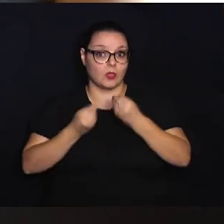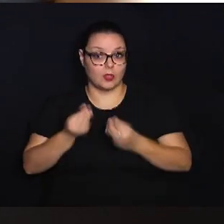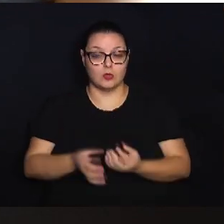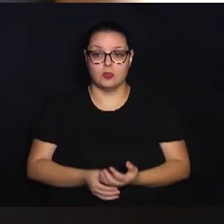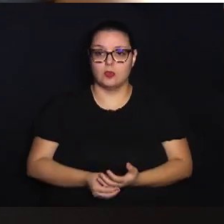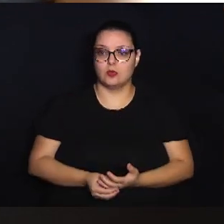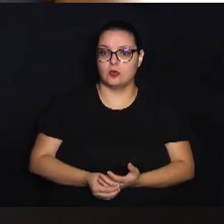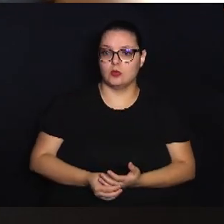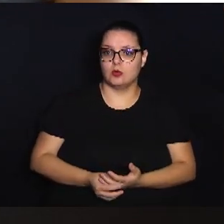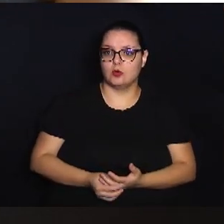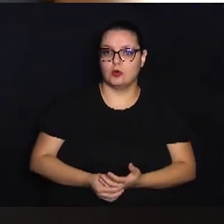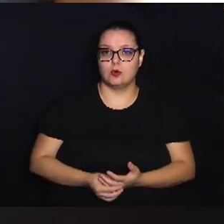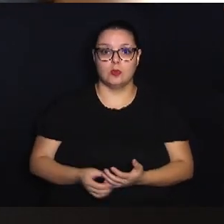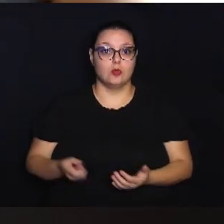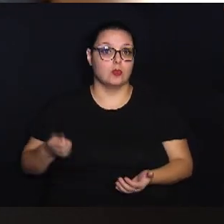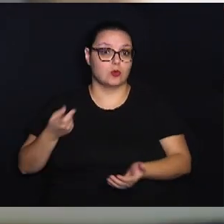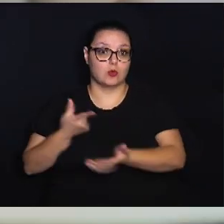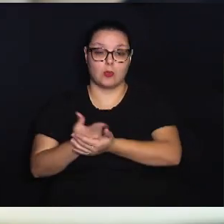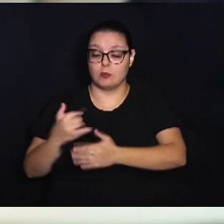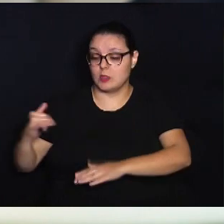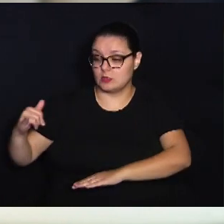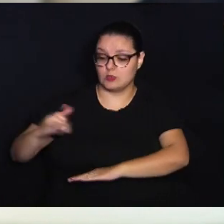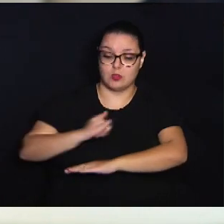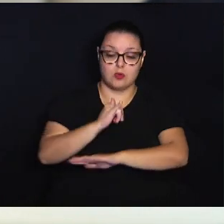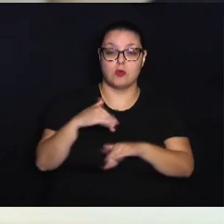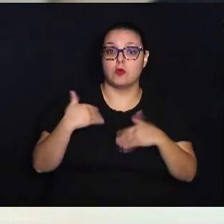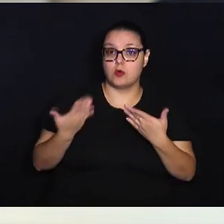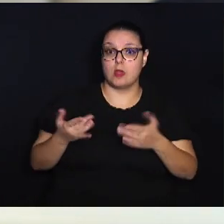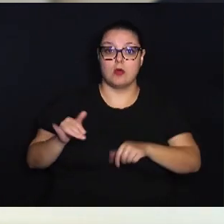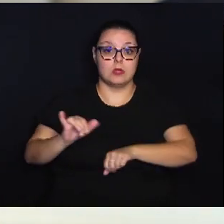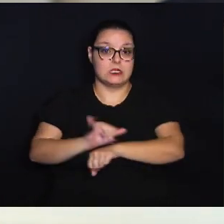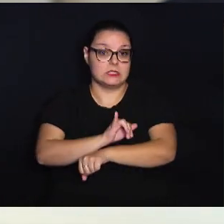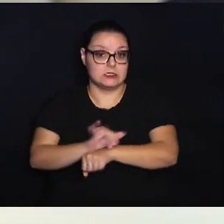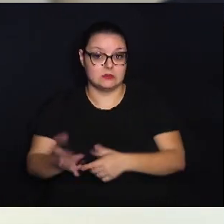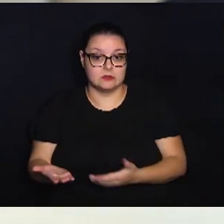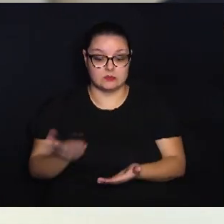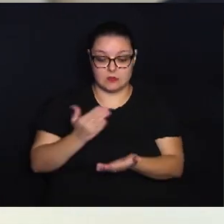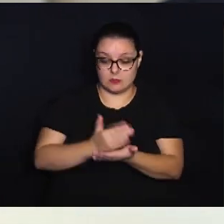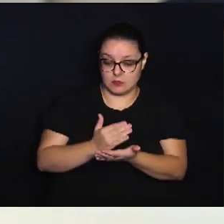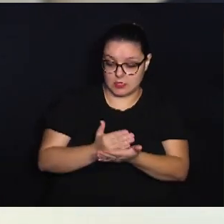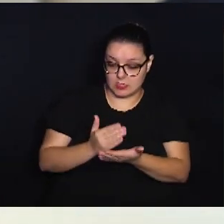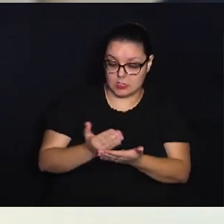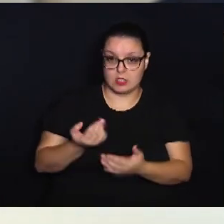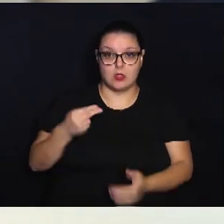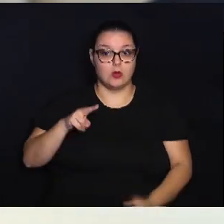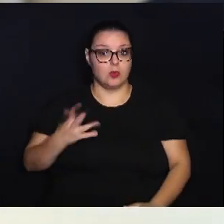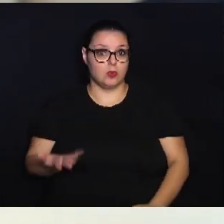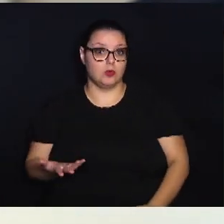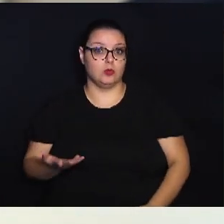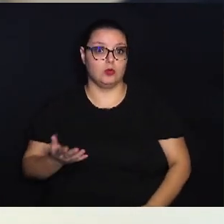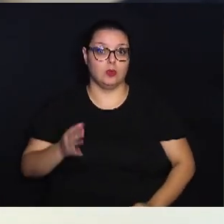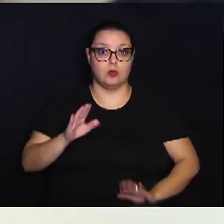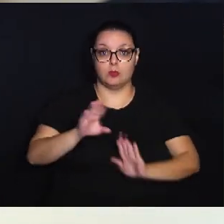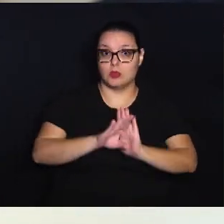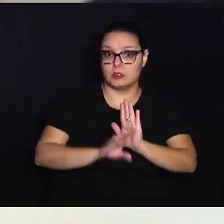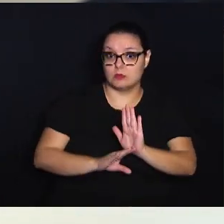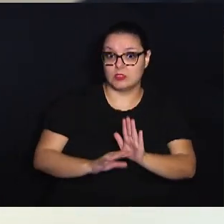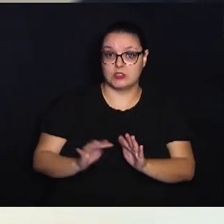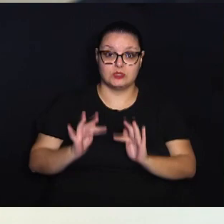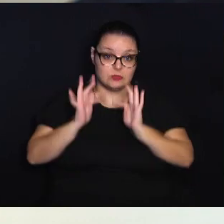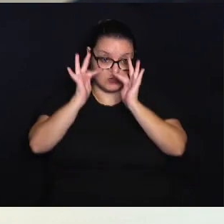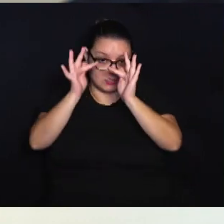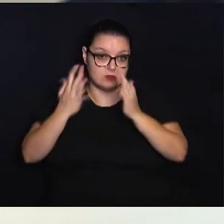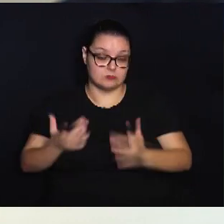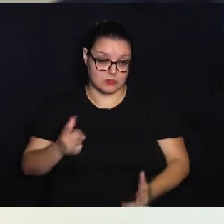vai comprar o seu aéreo, qual a estratégia, né, se você vai parcelar, se você vai usar programas de